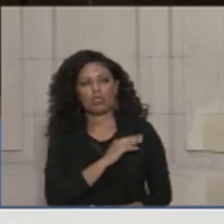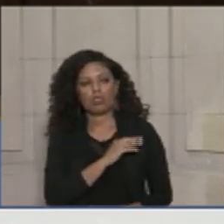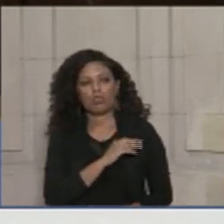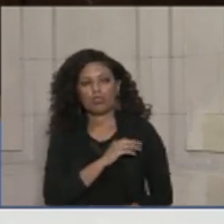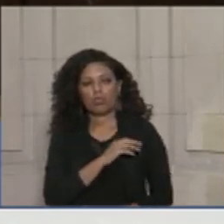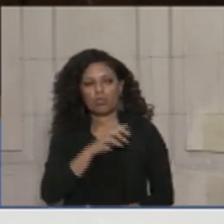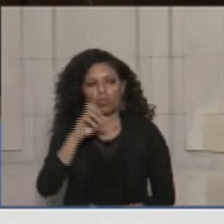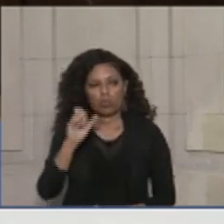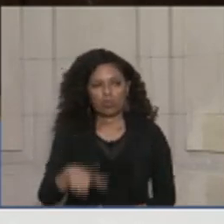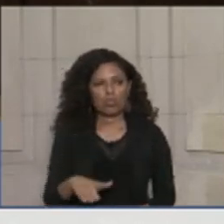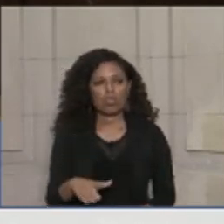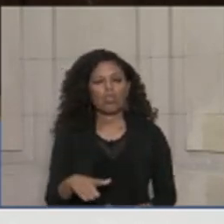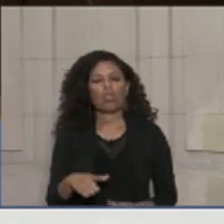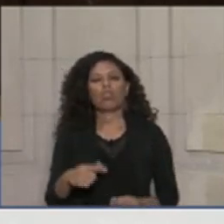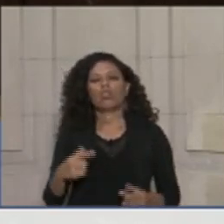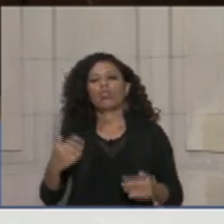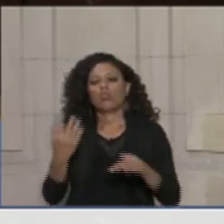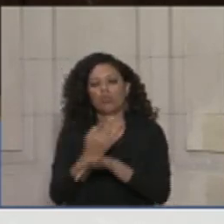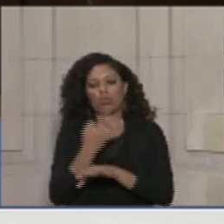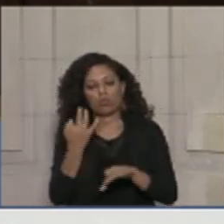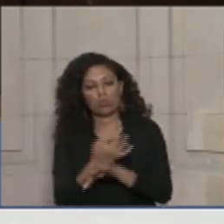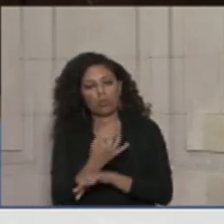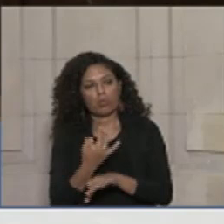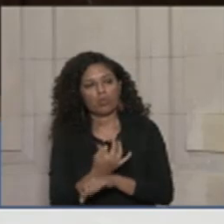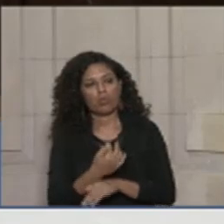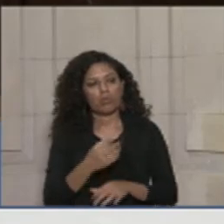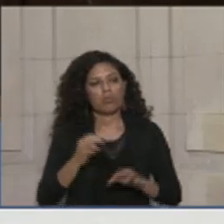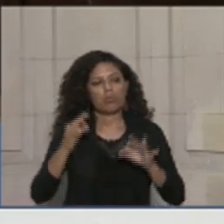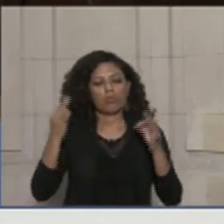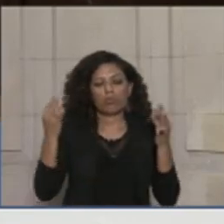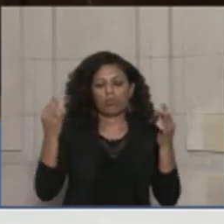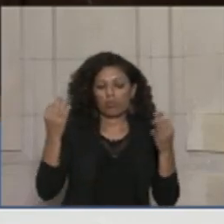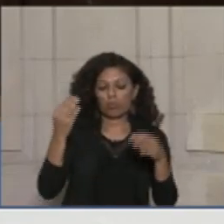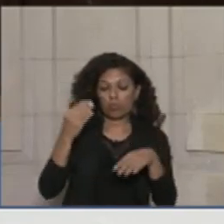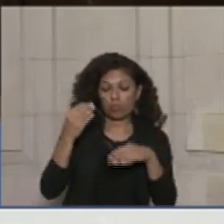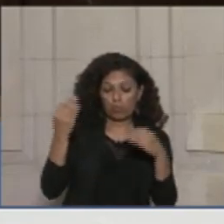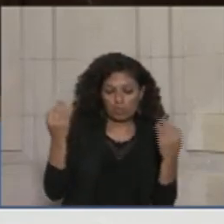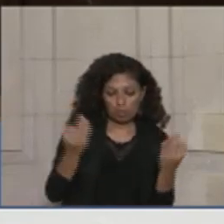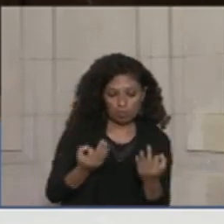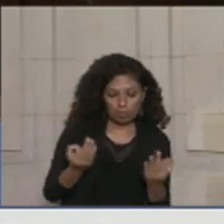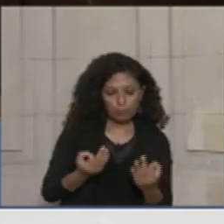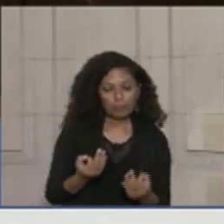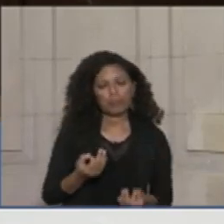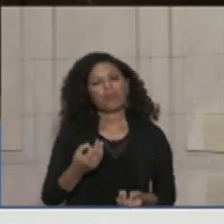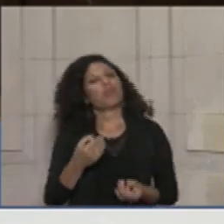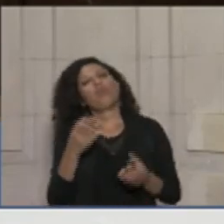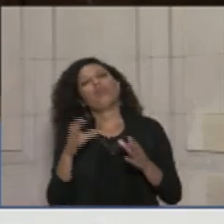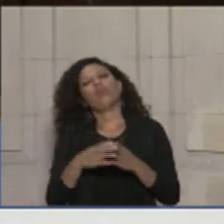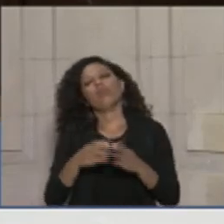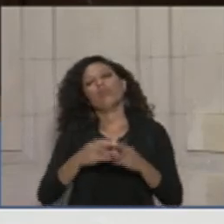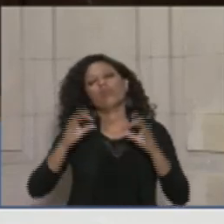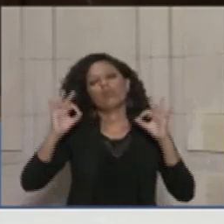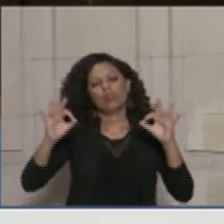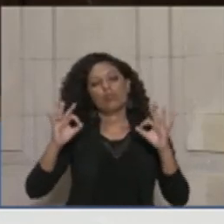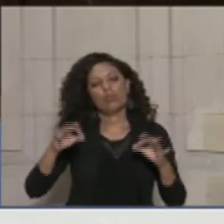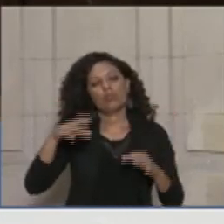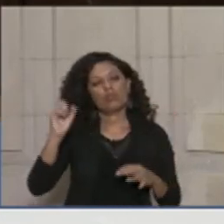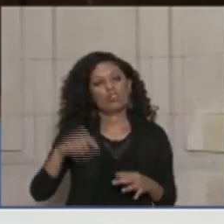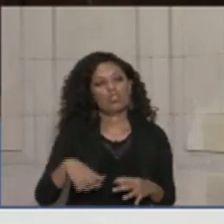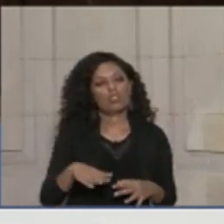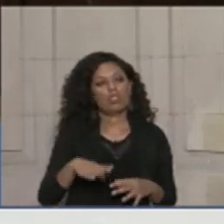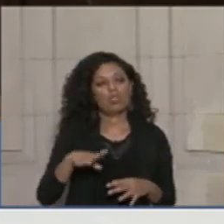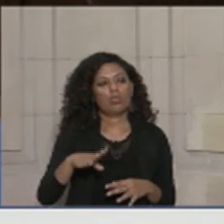última fronteira com o caos, em especial aos batalhões de ações especiais, quais são o Batalhão de